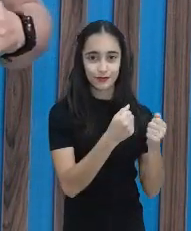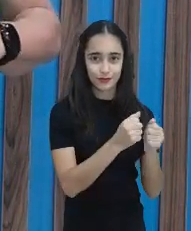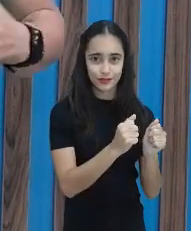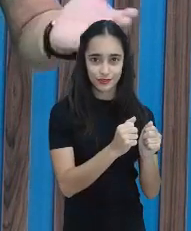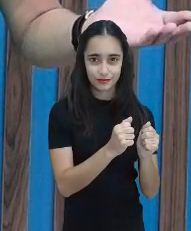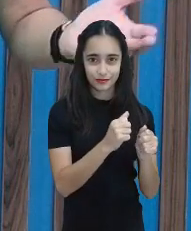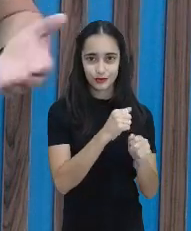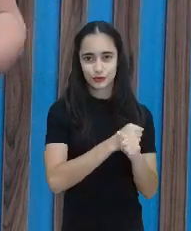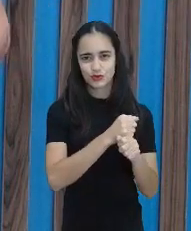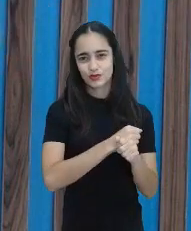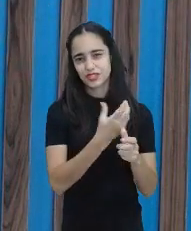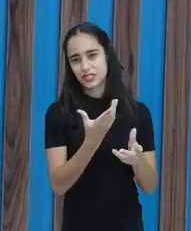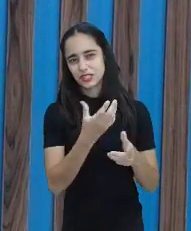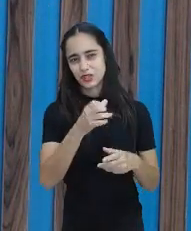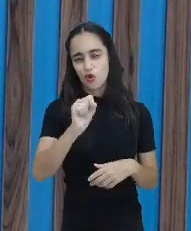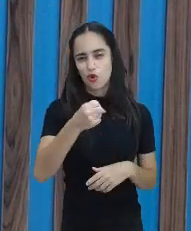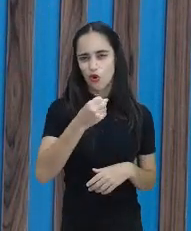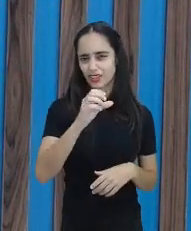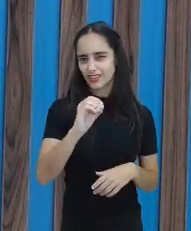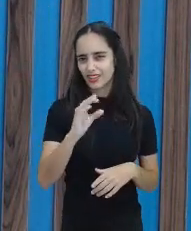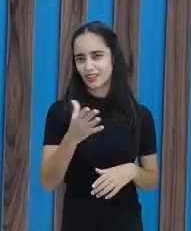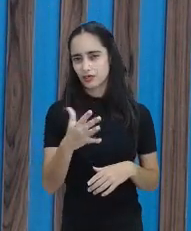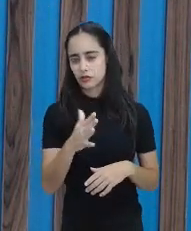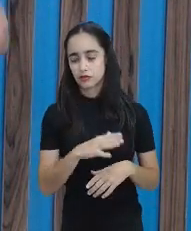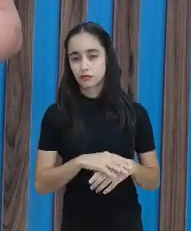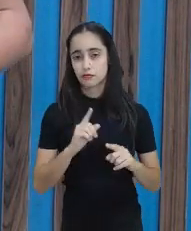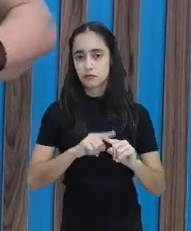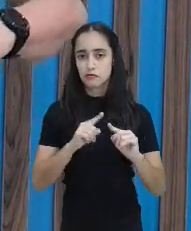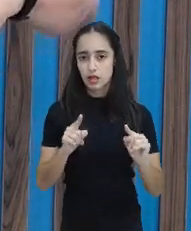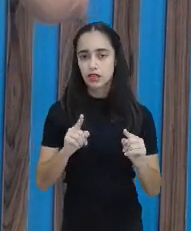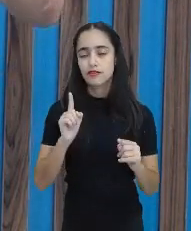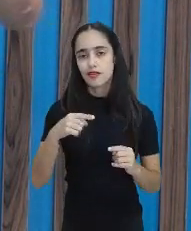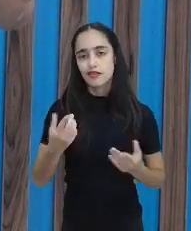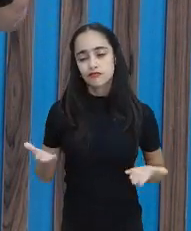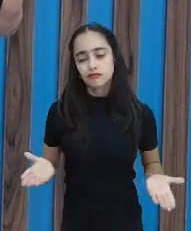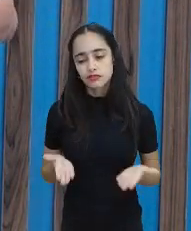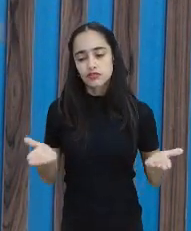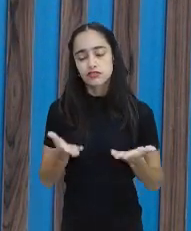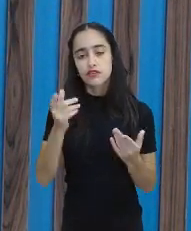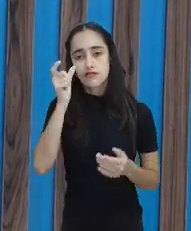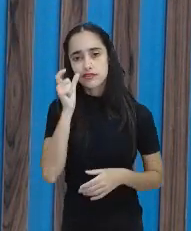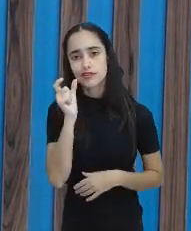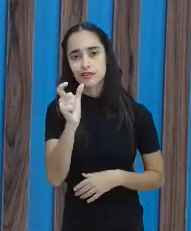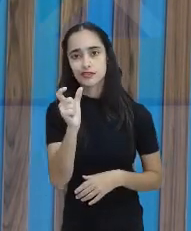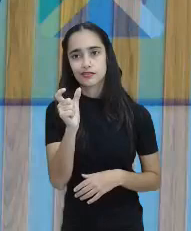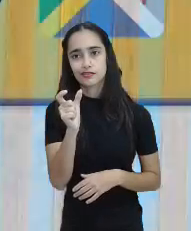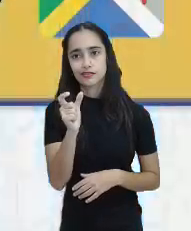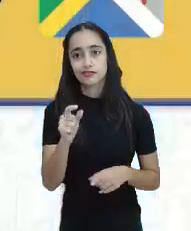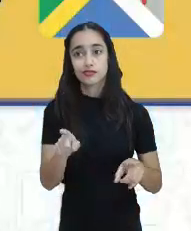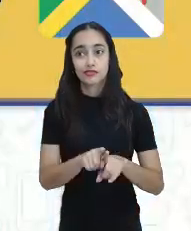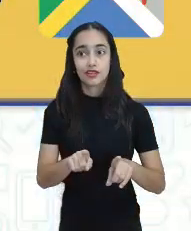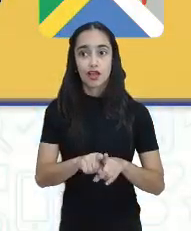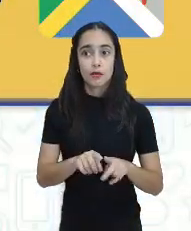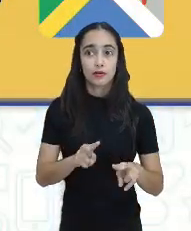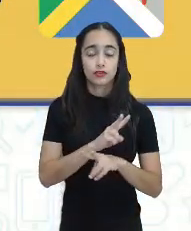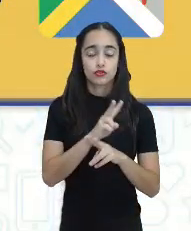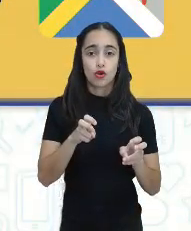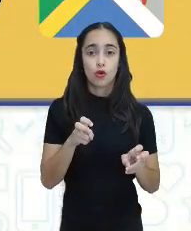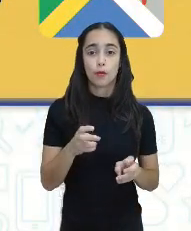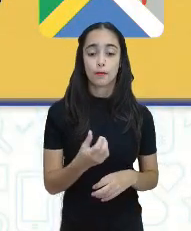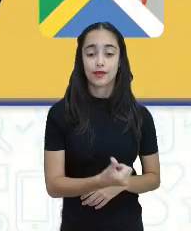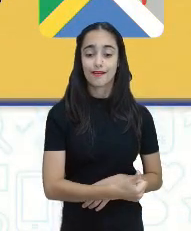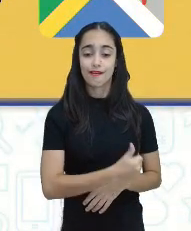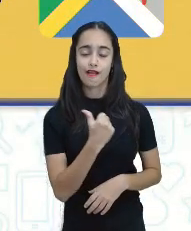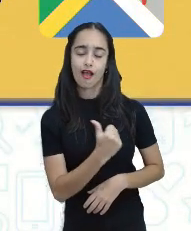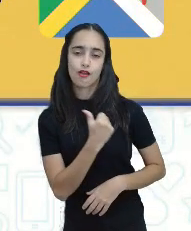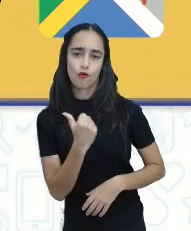infelizmente, deixou de existir, né? Mas era um incentivo interessante. Tá? Então, incentivo a caronas coletivas para pessoas que vão